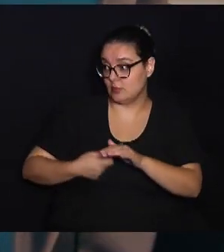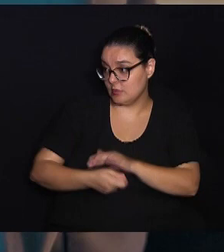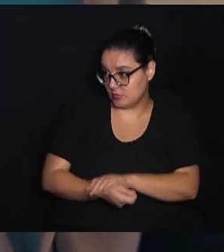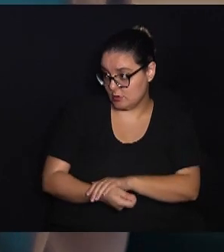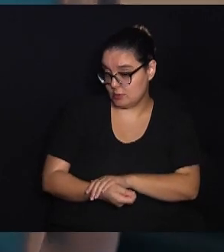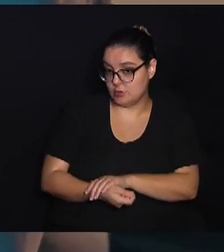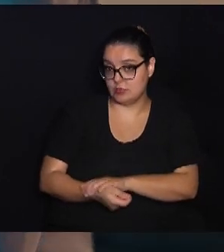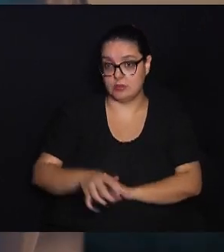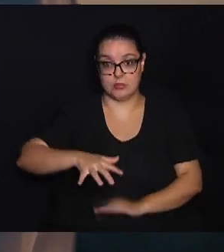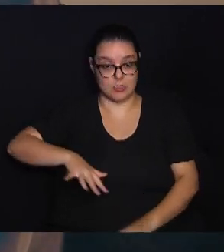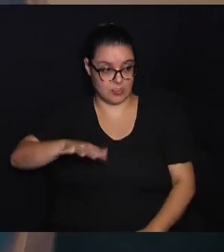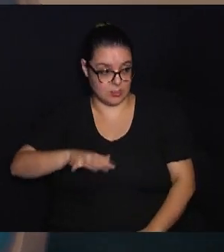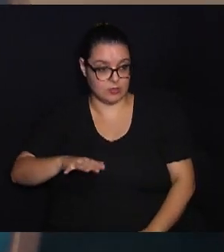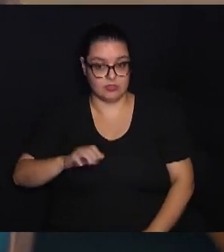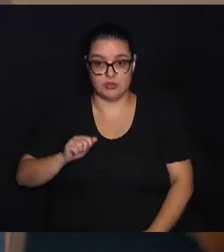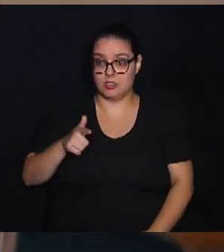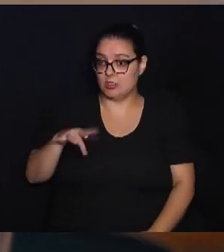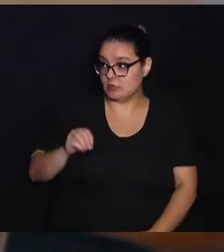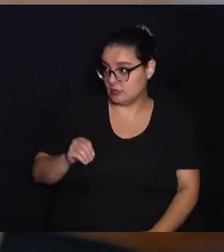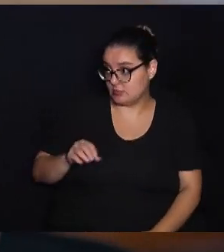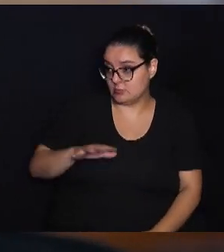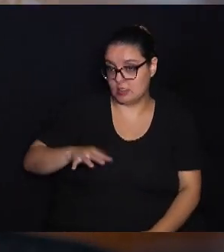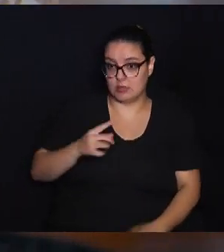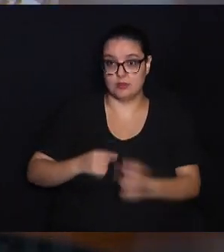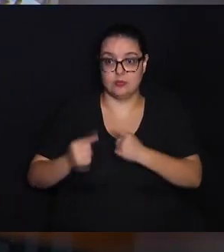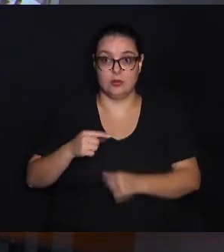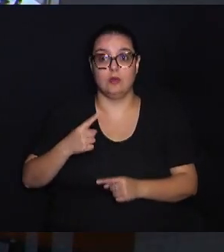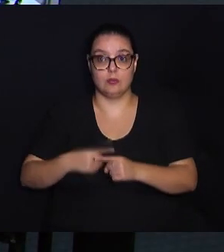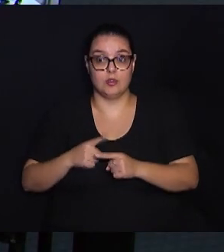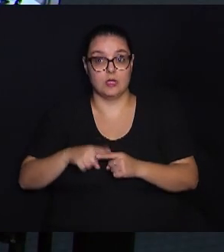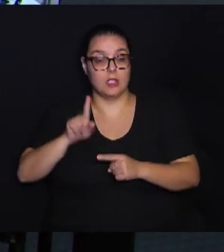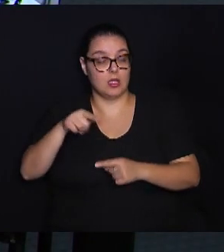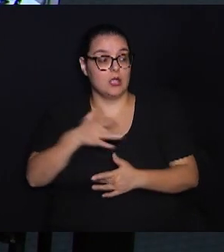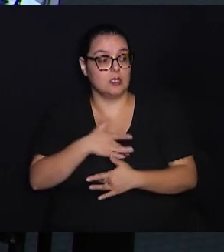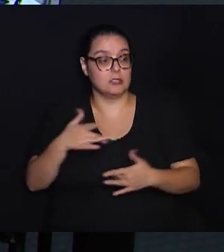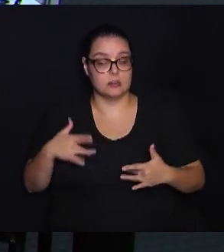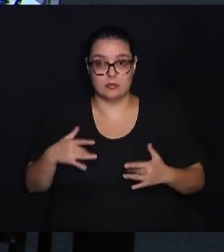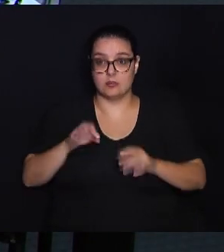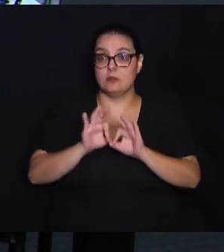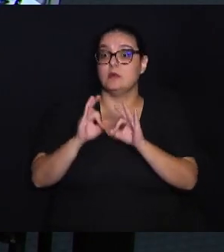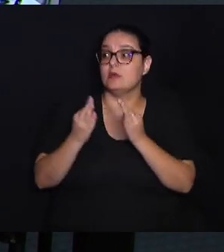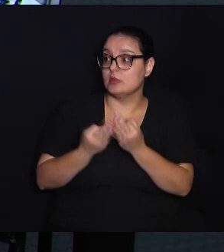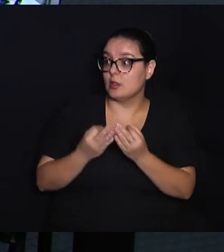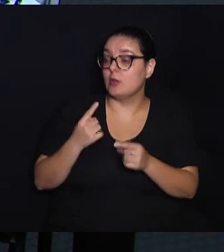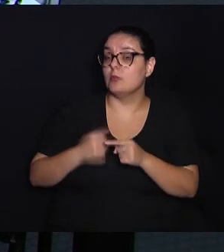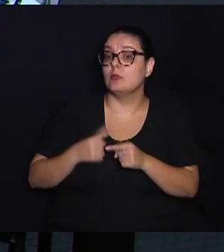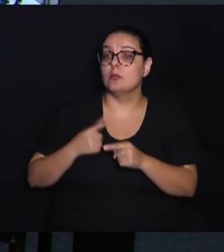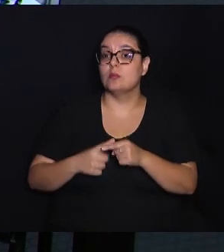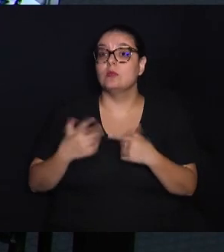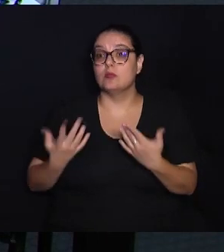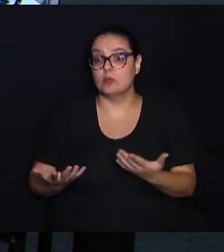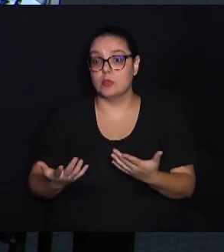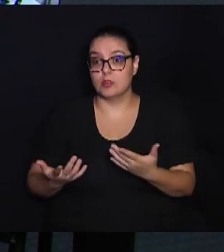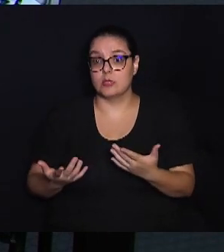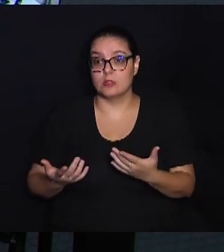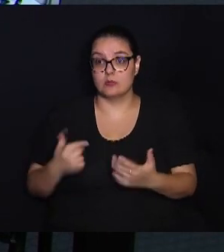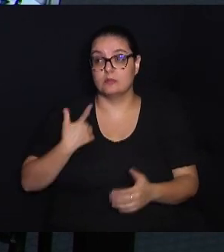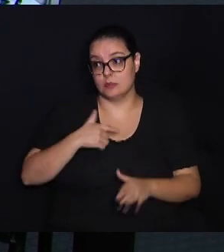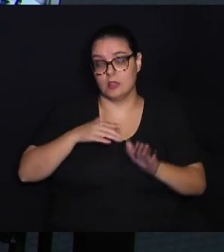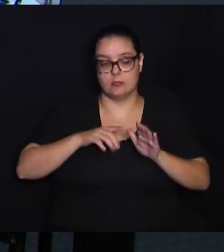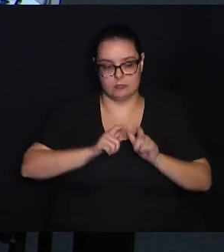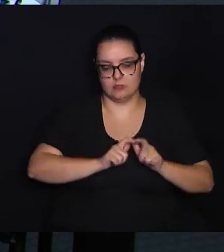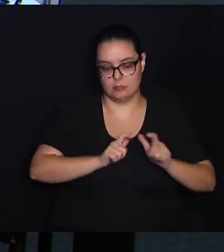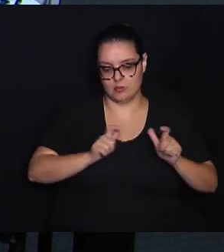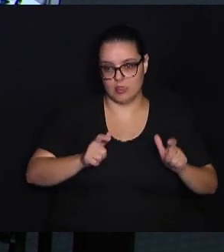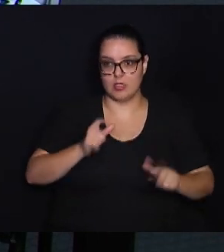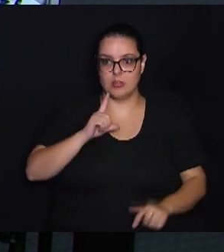investidores. Investidores no mercado de ações, no mercado financeiro, porque isso é saudável para as famílias. Mas por que a gente está